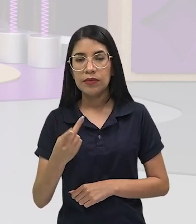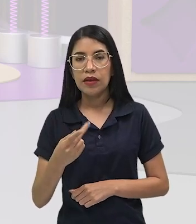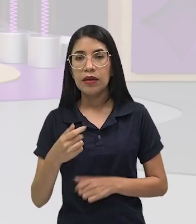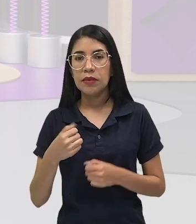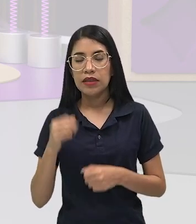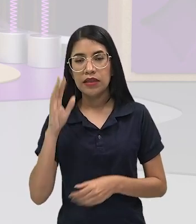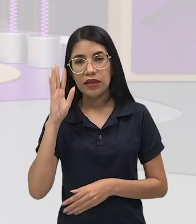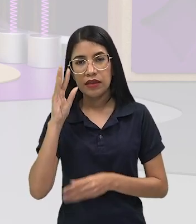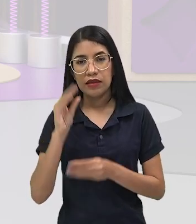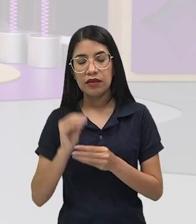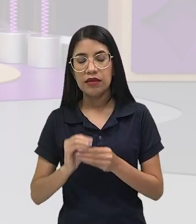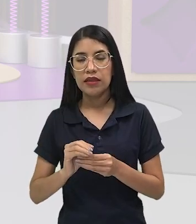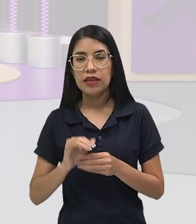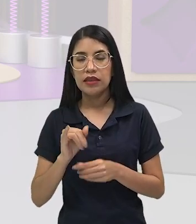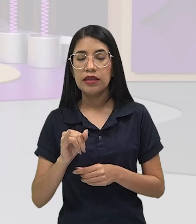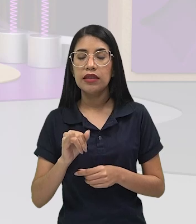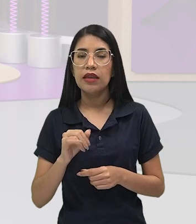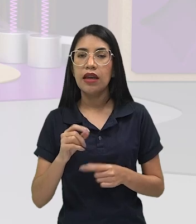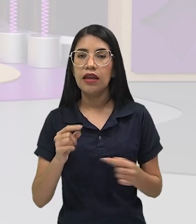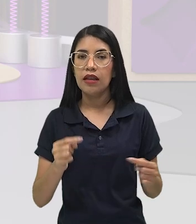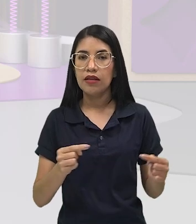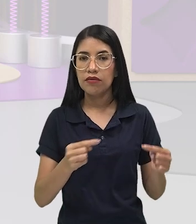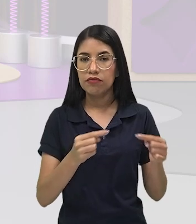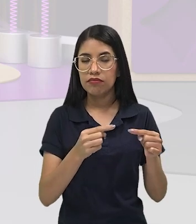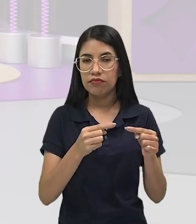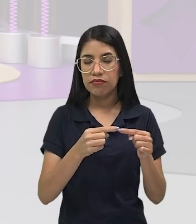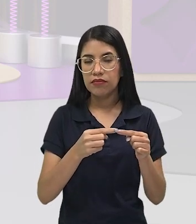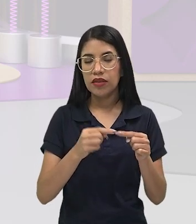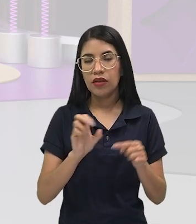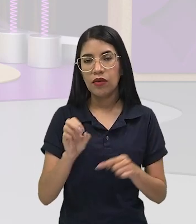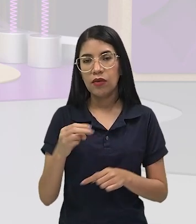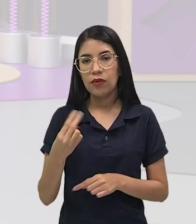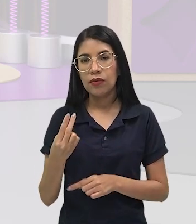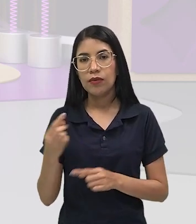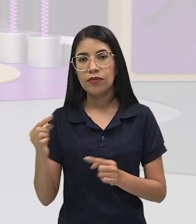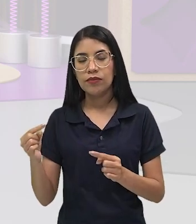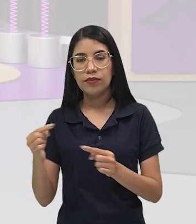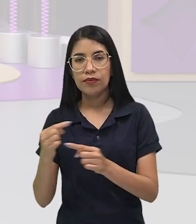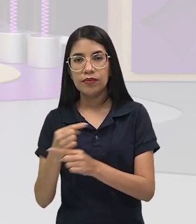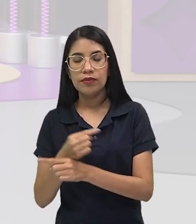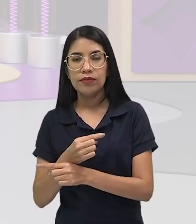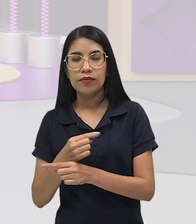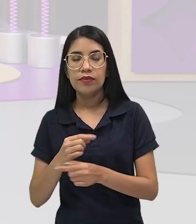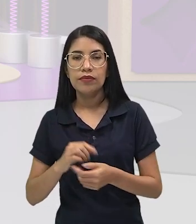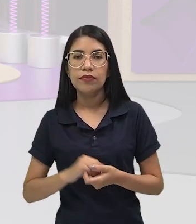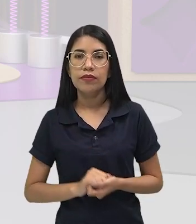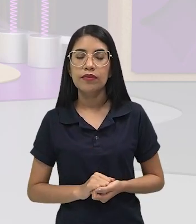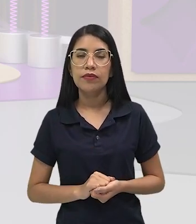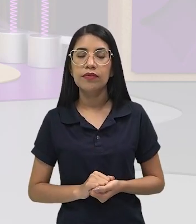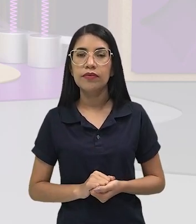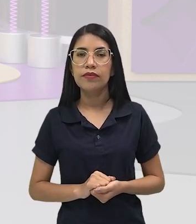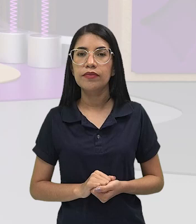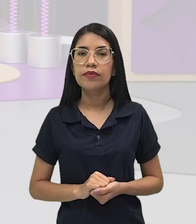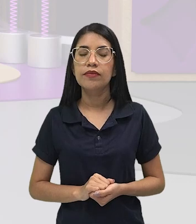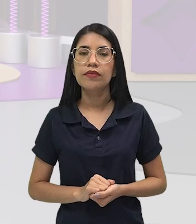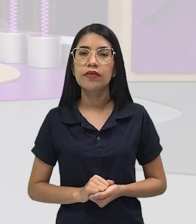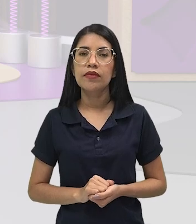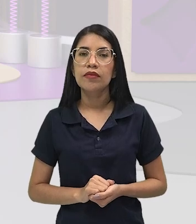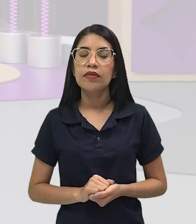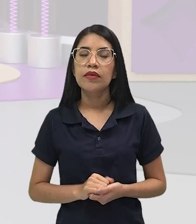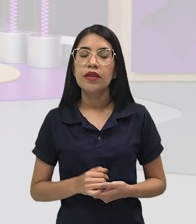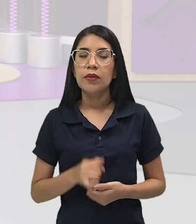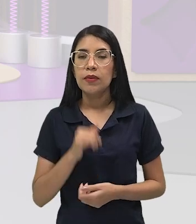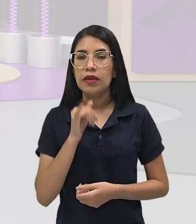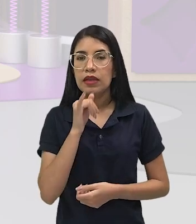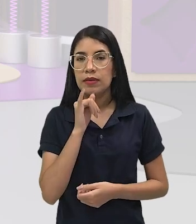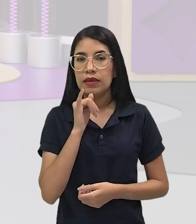ter que ter se você está diante de uma grandeza diretamente ou inversamente. O feeling, pessoal, ó. Se com 50